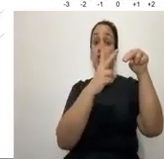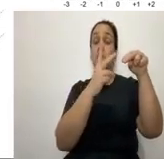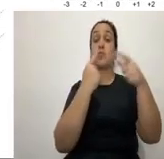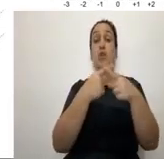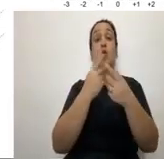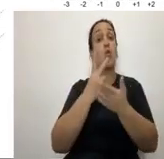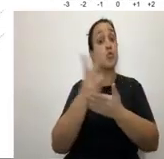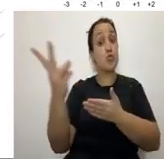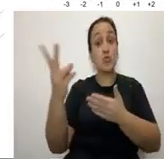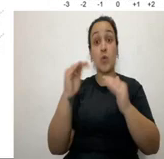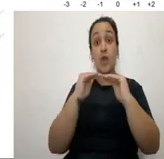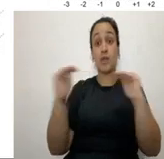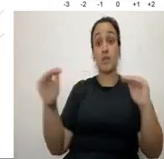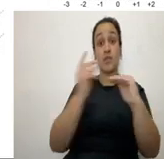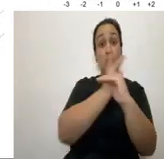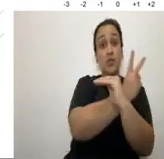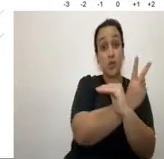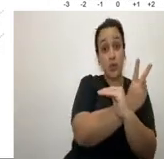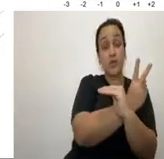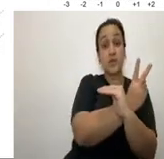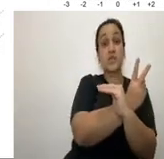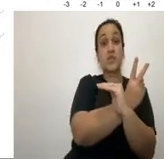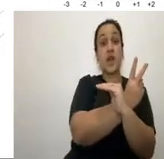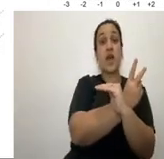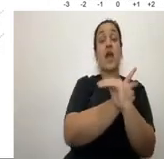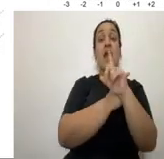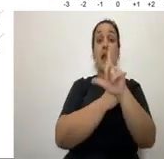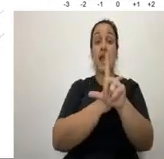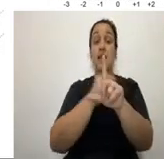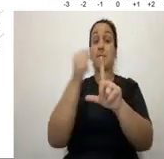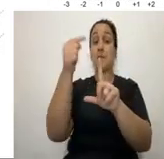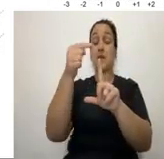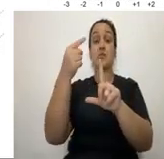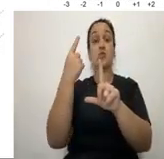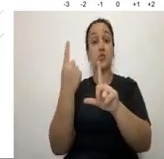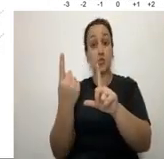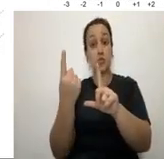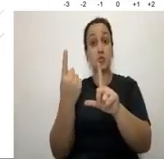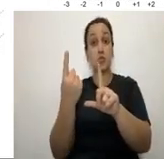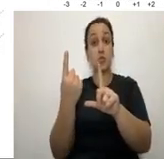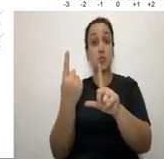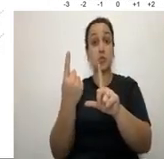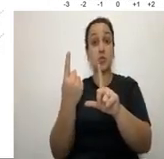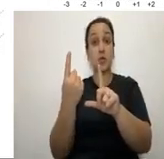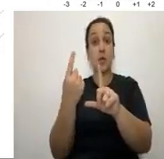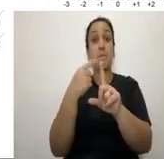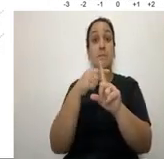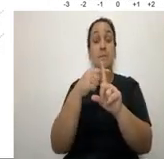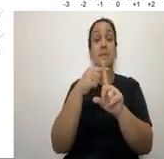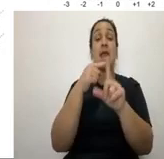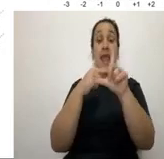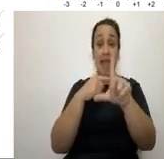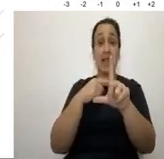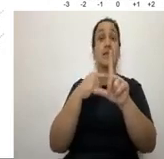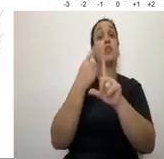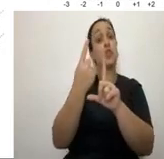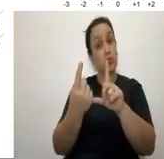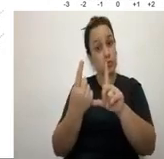então, é o 2, porque ele ainda está no nível 2. O L vai ser menos 1. O